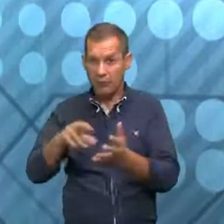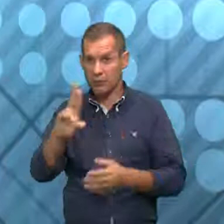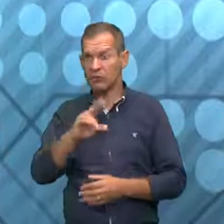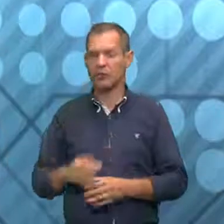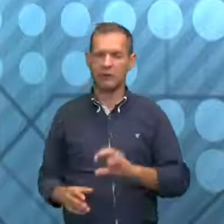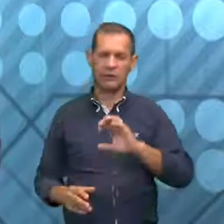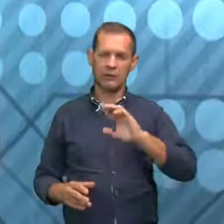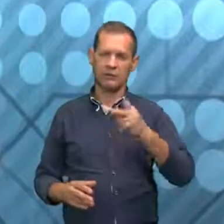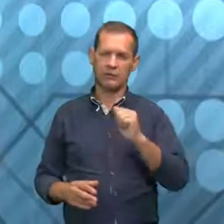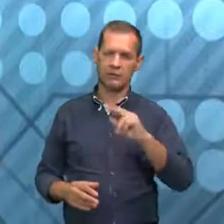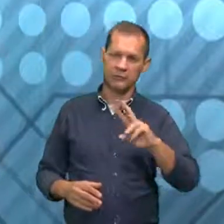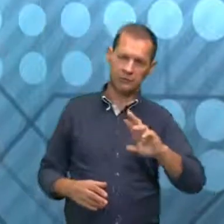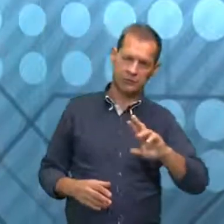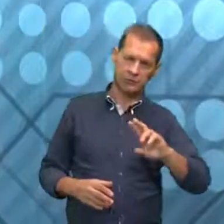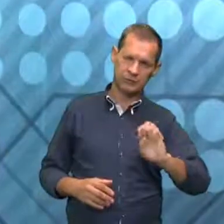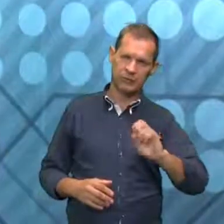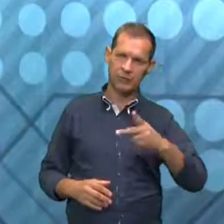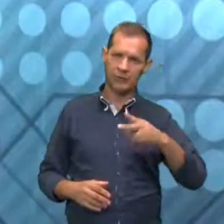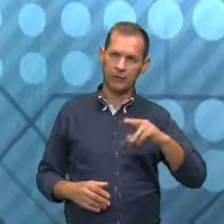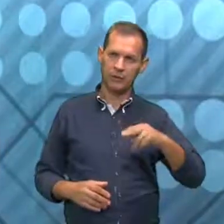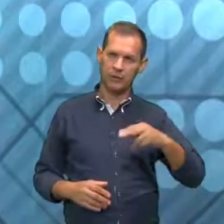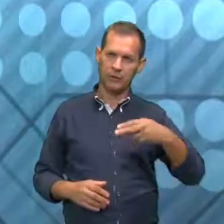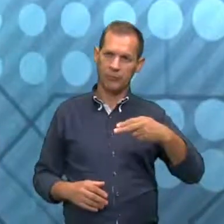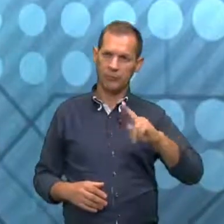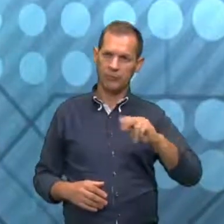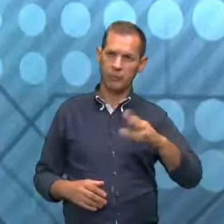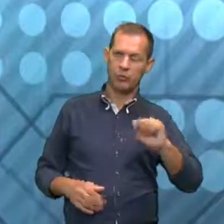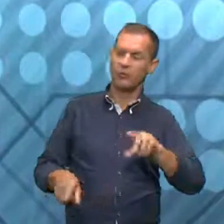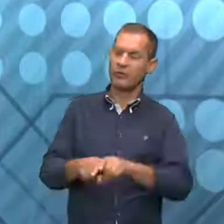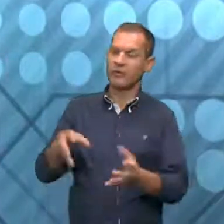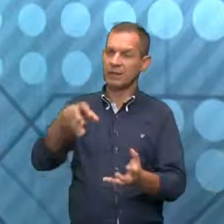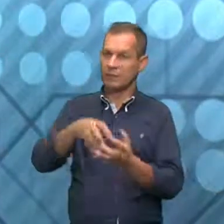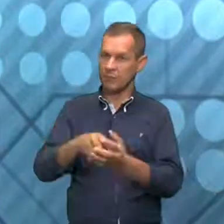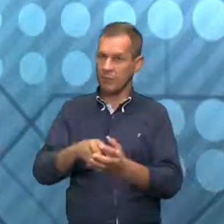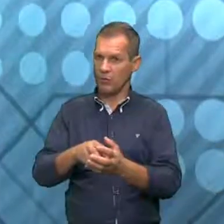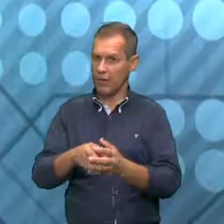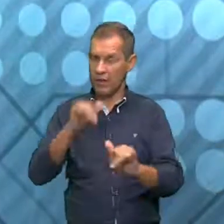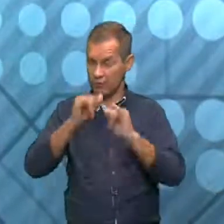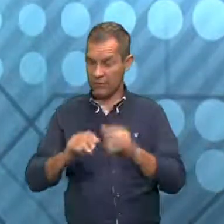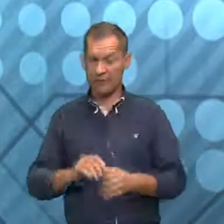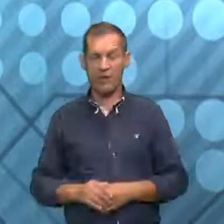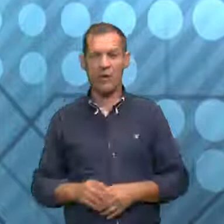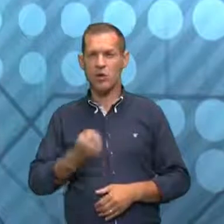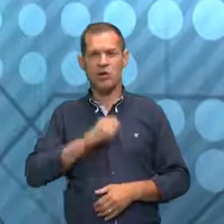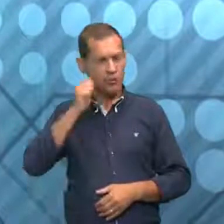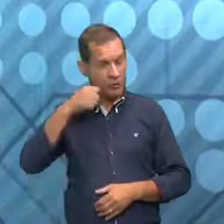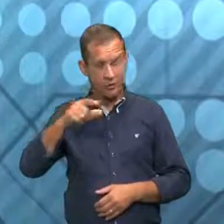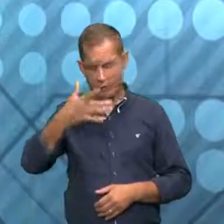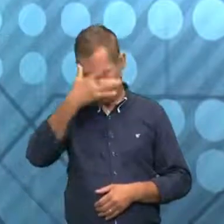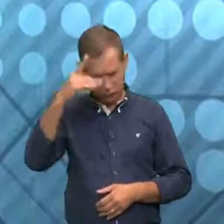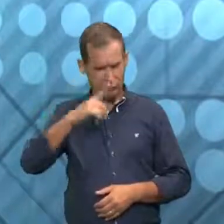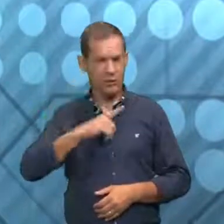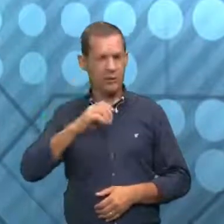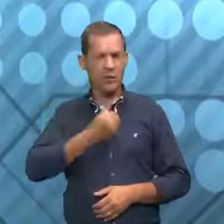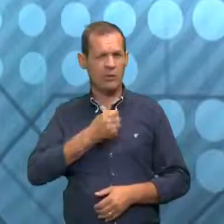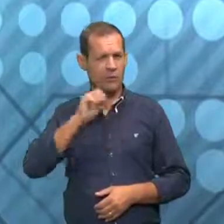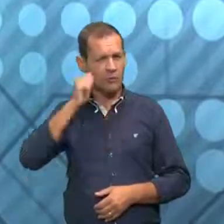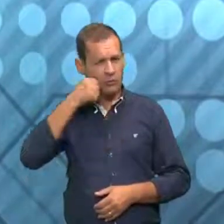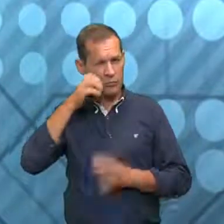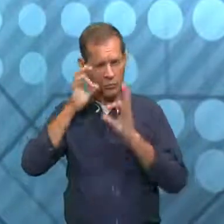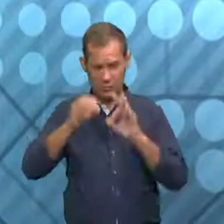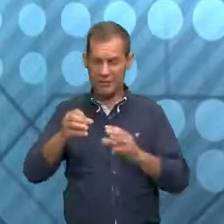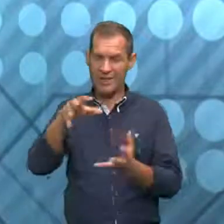chave pública, porque você criptografa a mensagem com uma determinada chave e só quem tem a chave correspondente